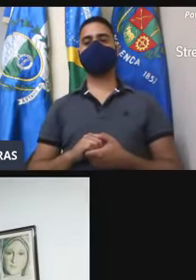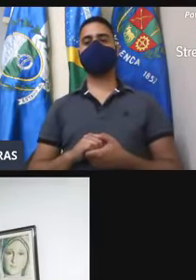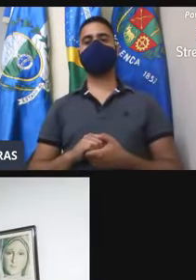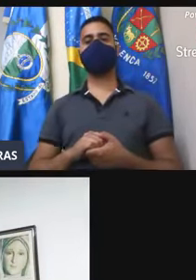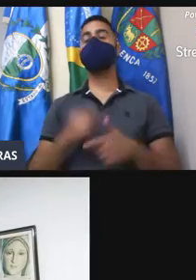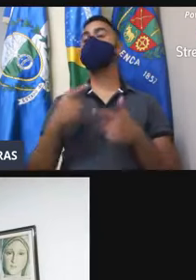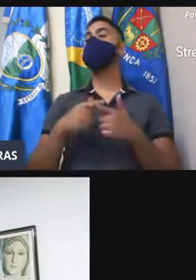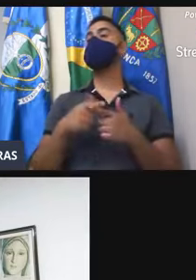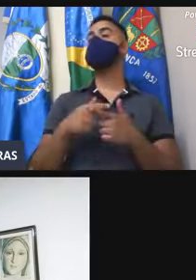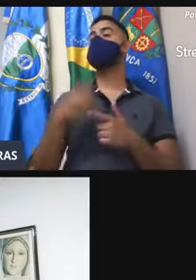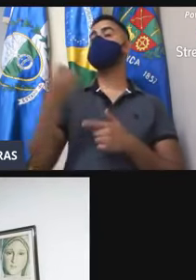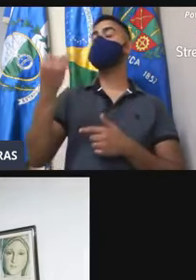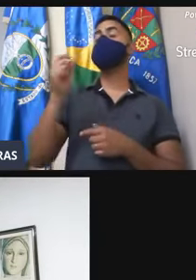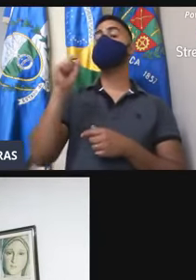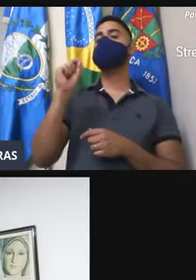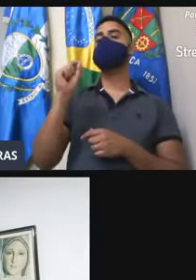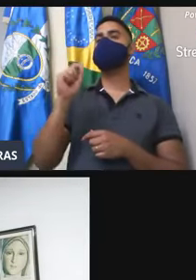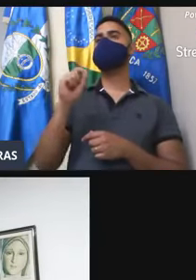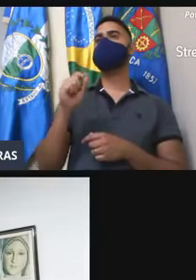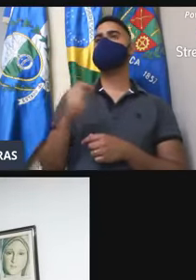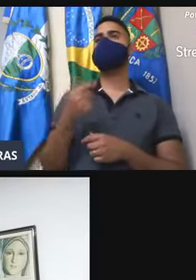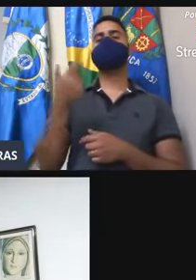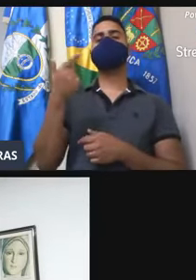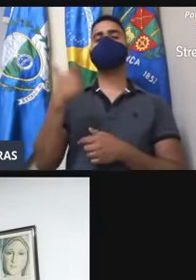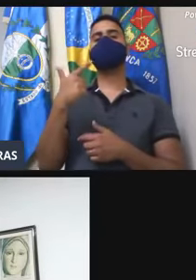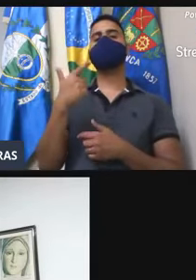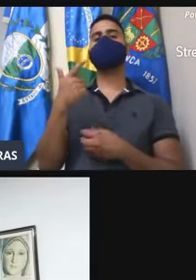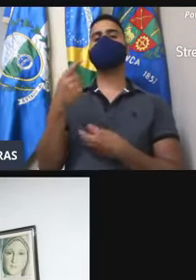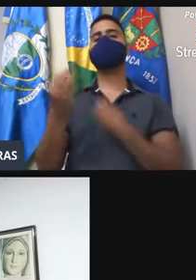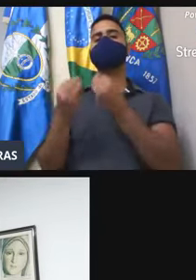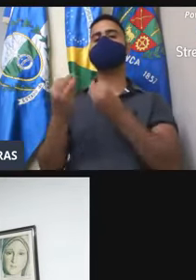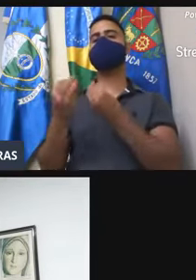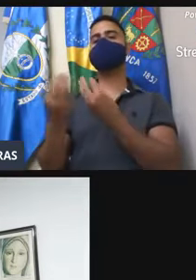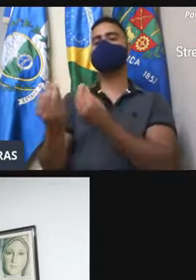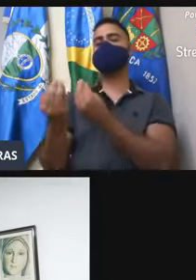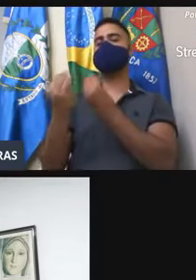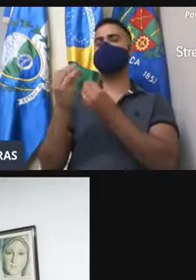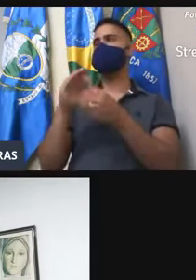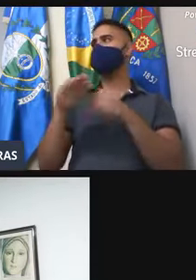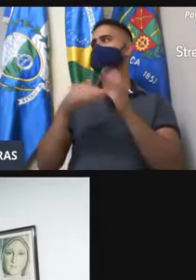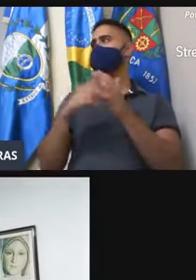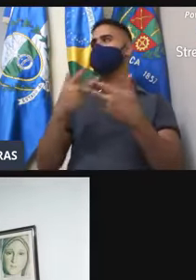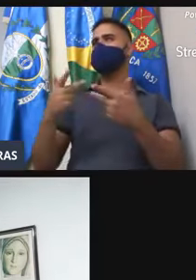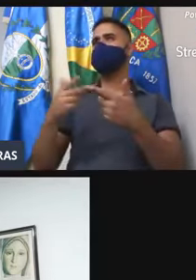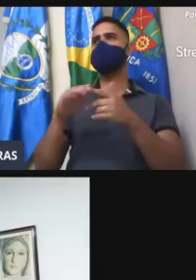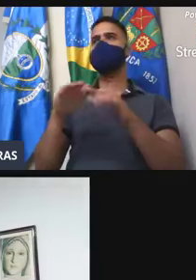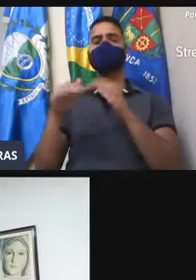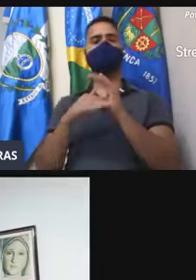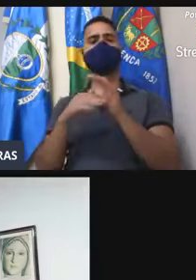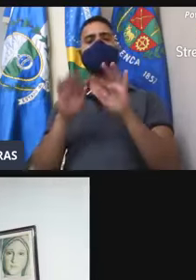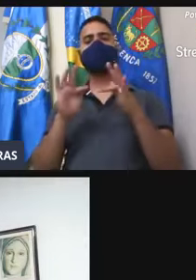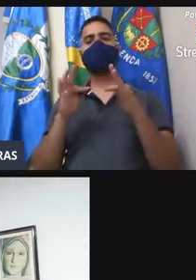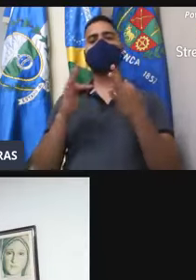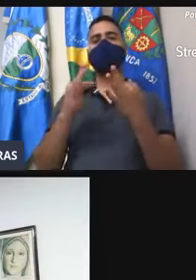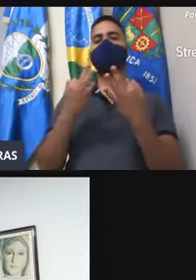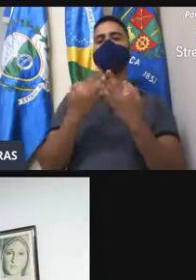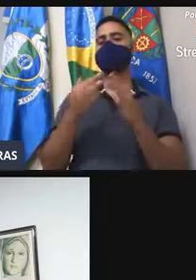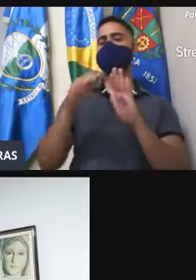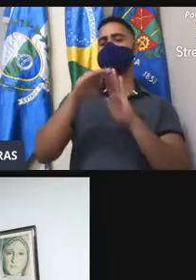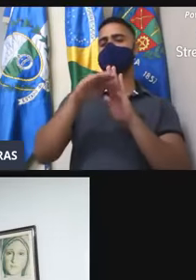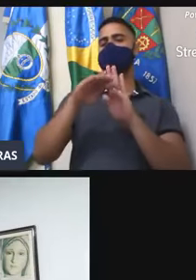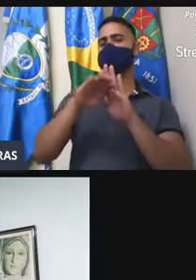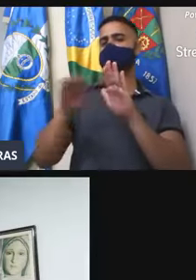passou, não teria como atender essa verba toda a toda família enquadrada na linha de